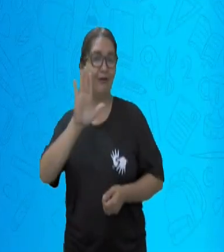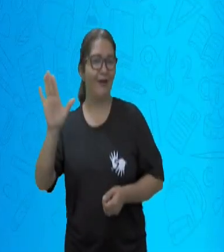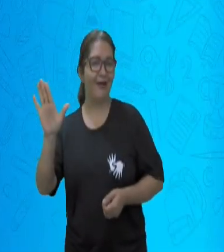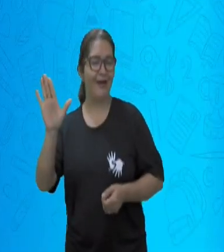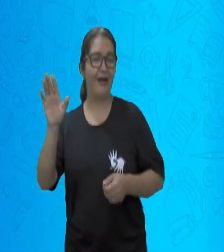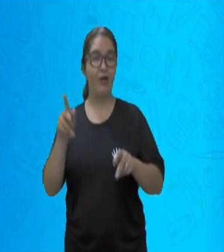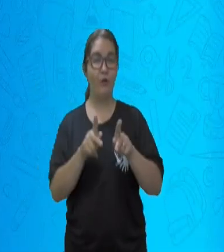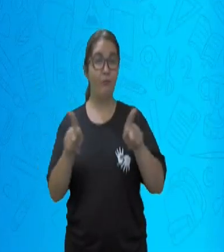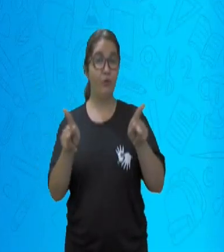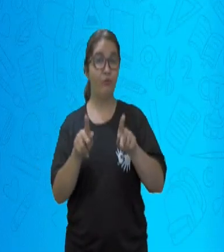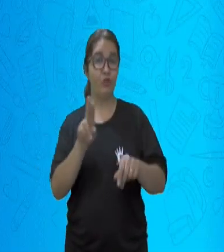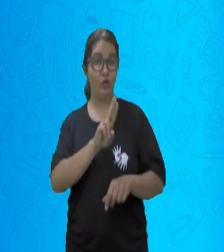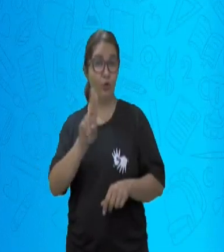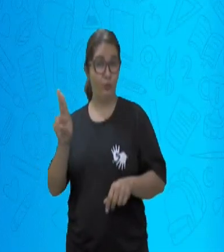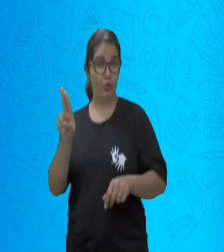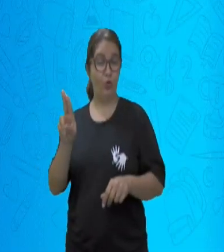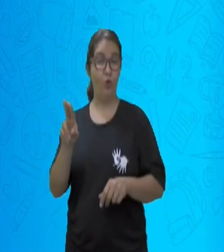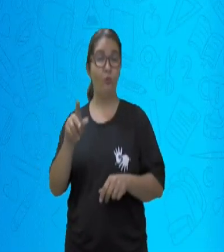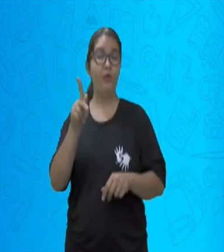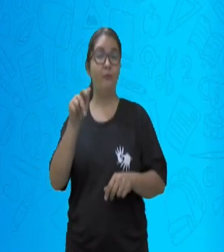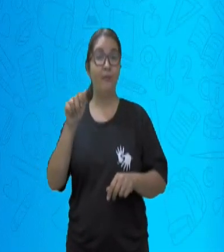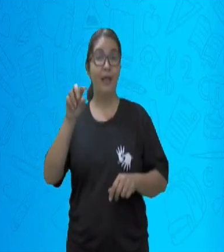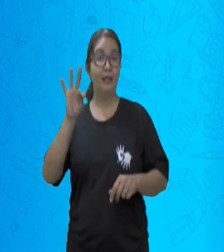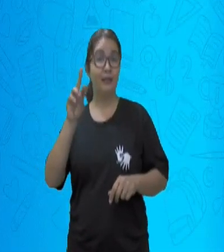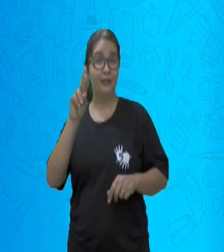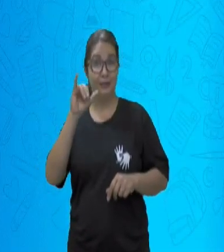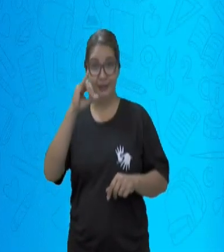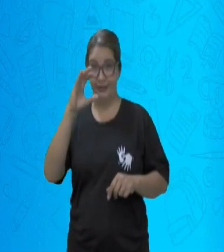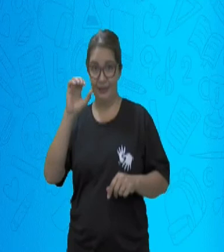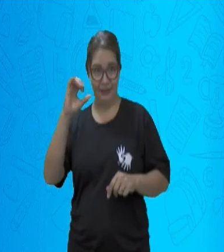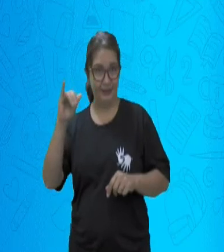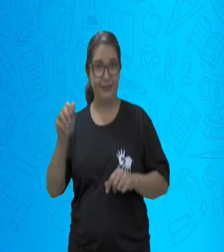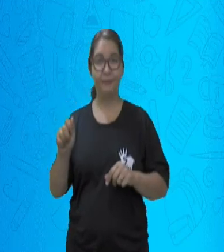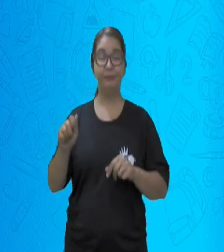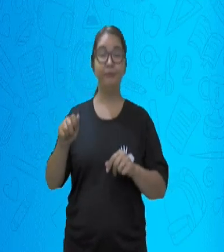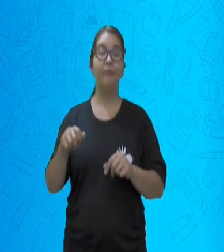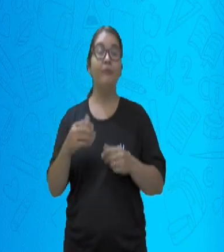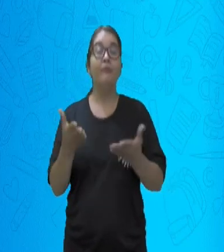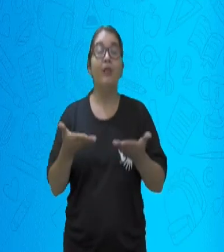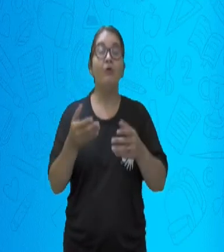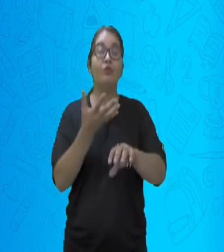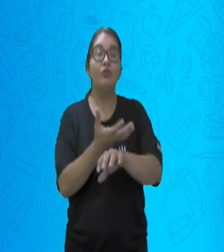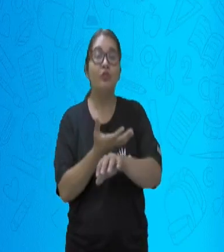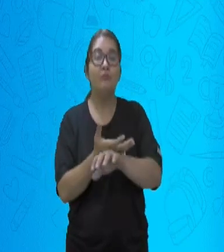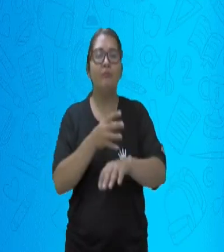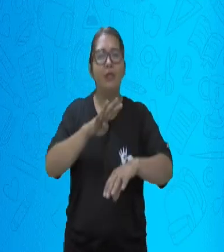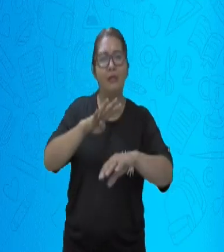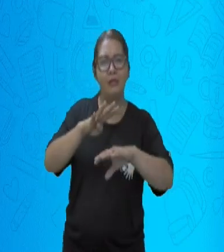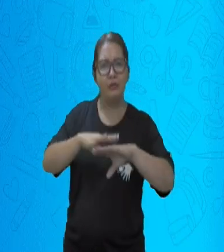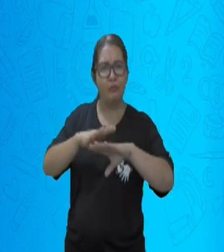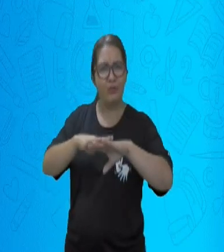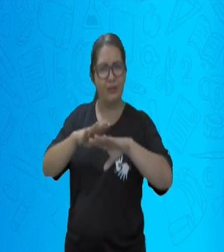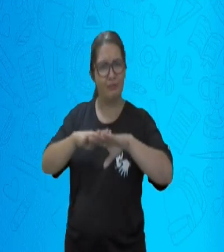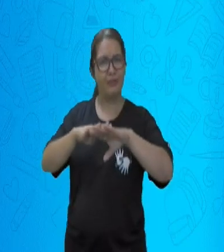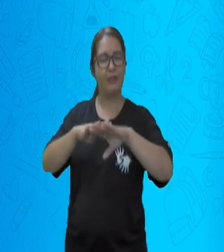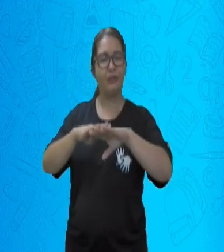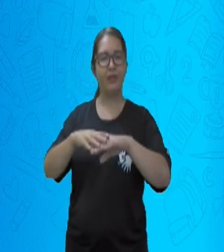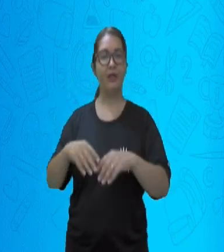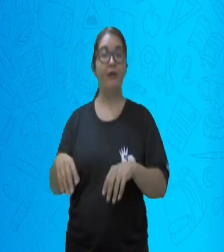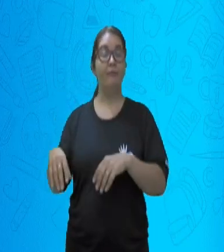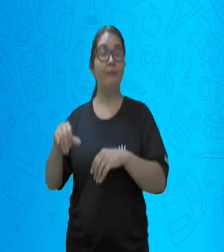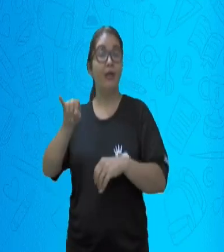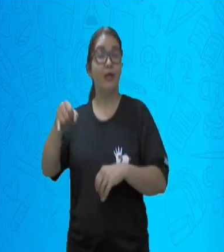Olá, sou a professora Patrícia, da Educação de Jovens e Adultos. E na nossa aula de matemática de hoje, vamos falar um pouquinho